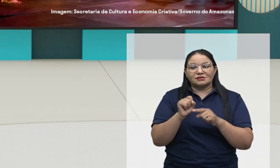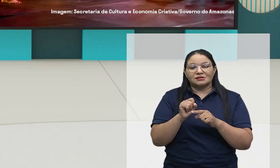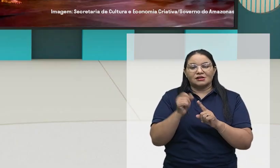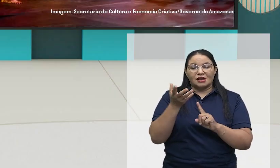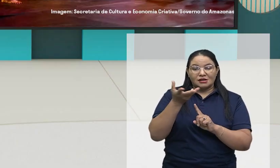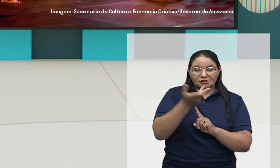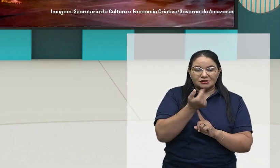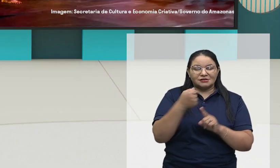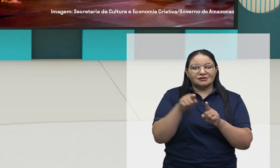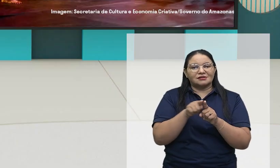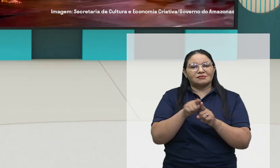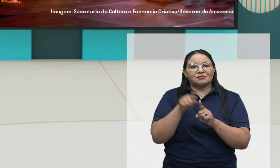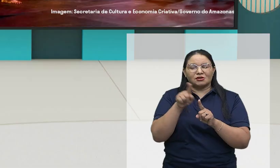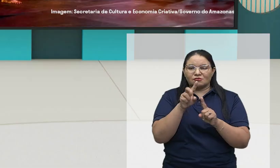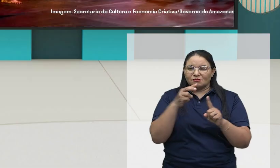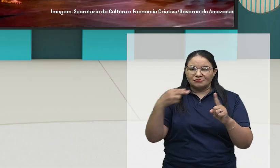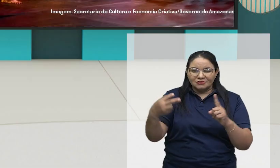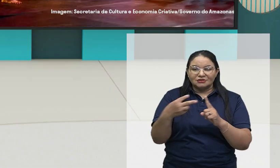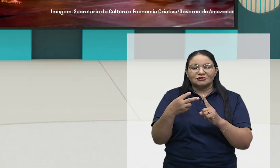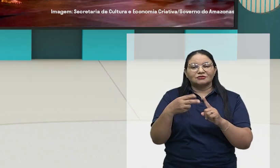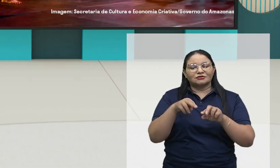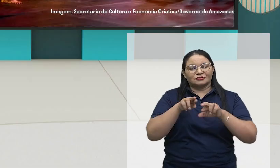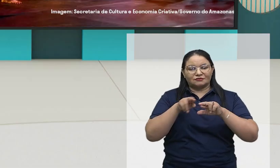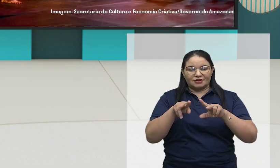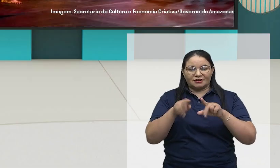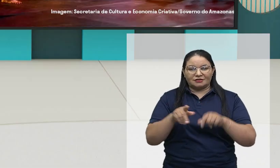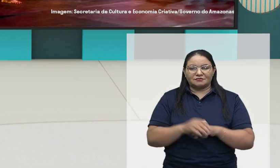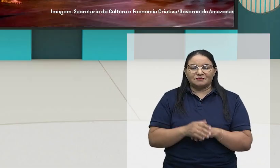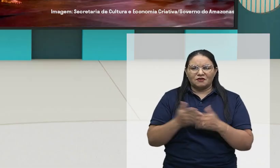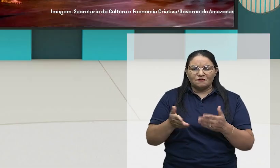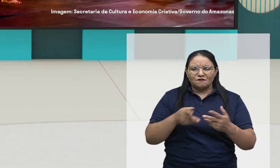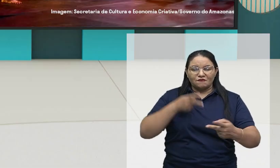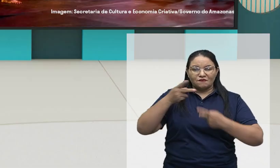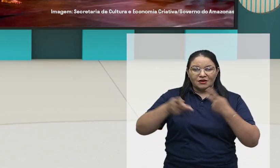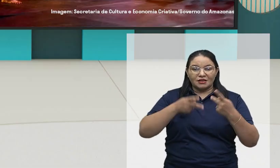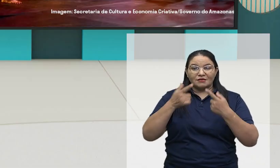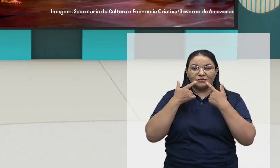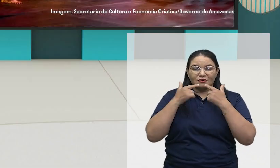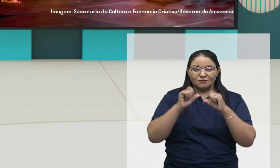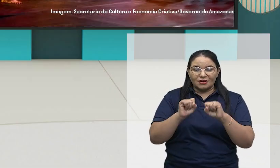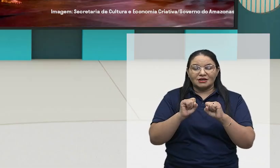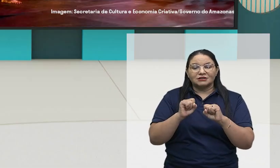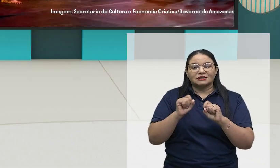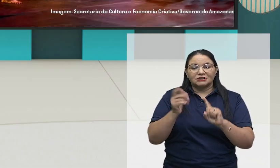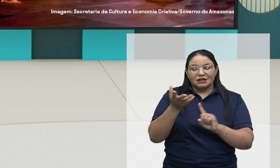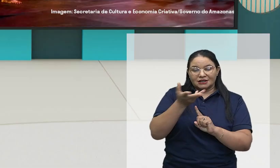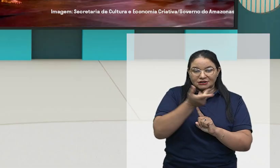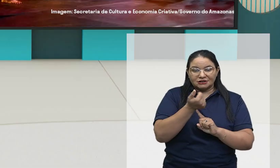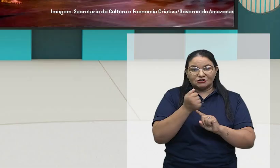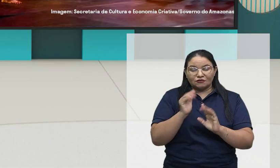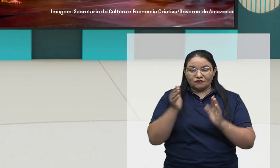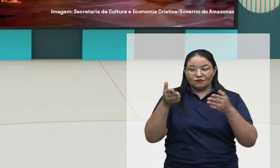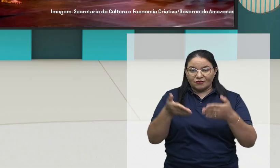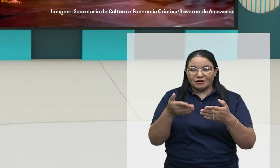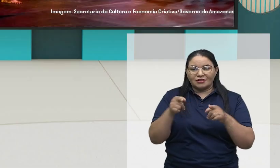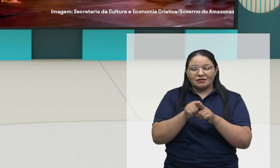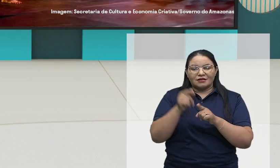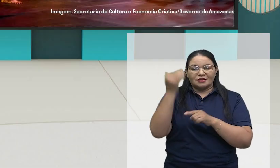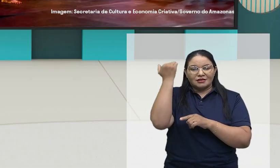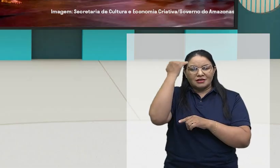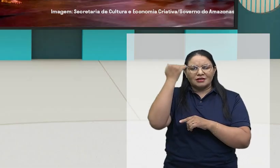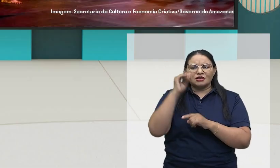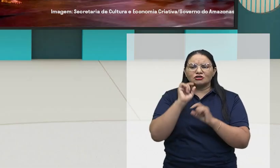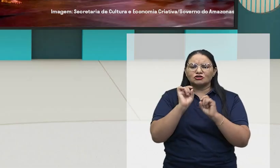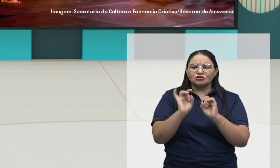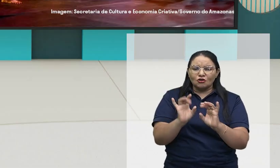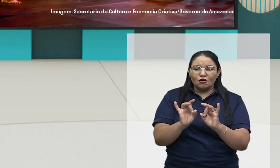olhar diferente. E quando falamos dessas linguagens artísticas, vamos focar em entender que não é só